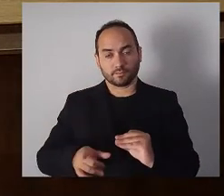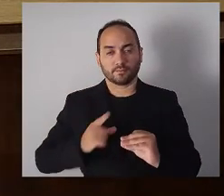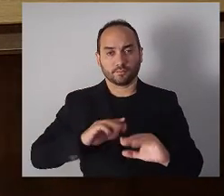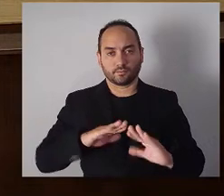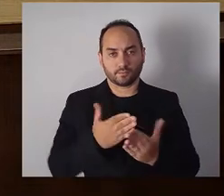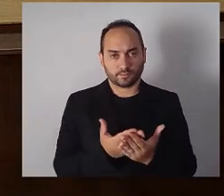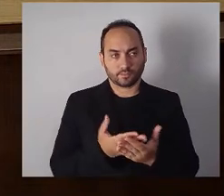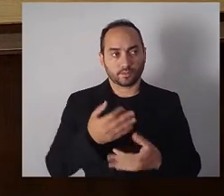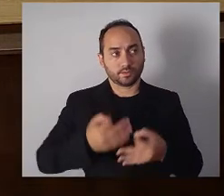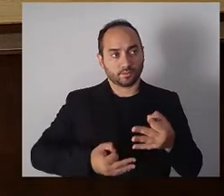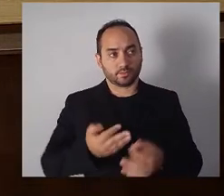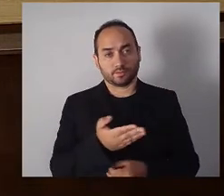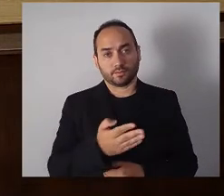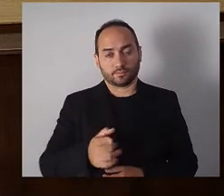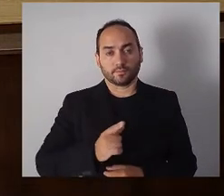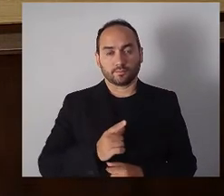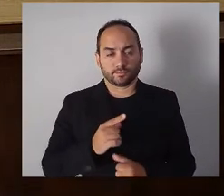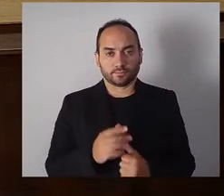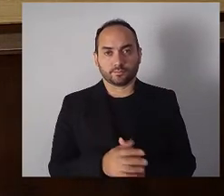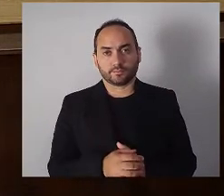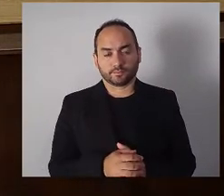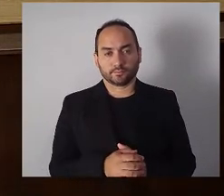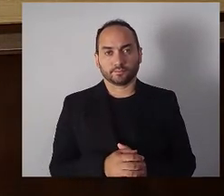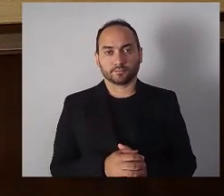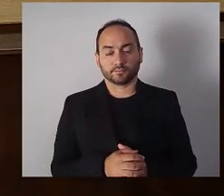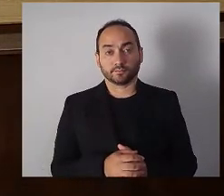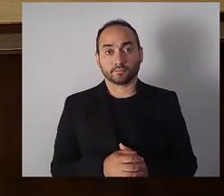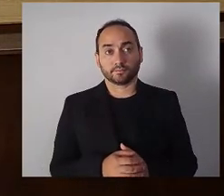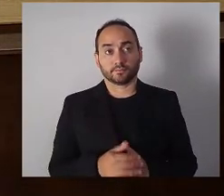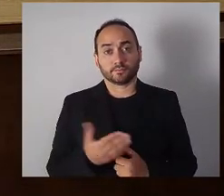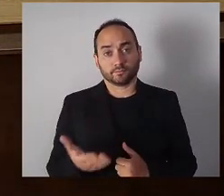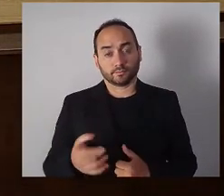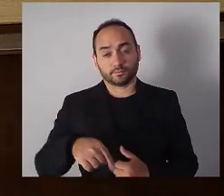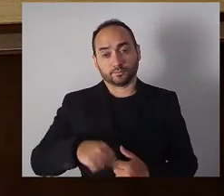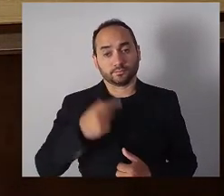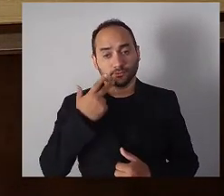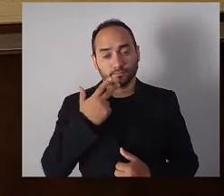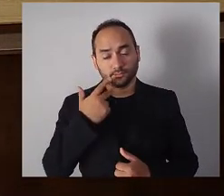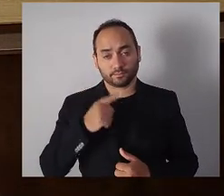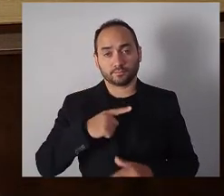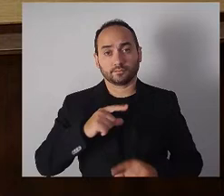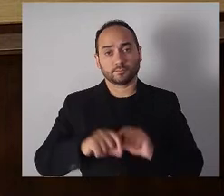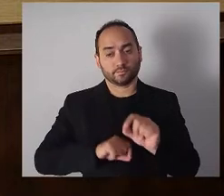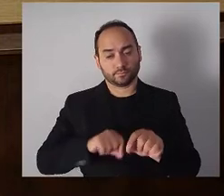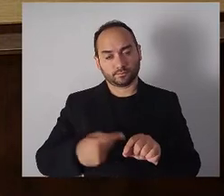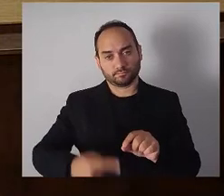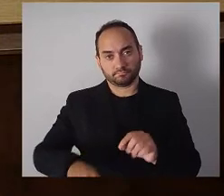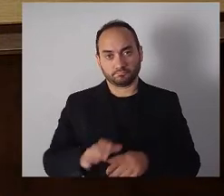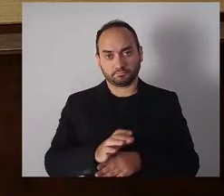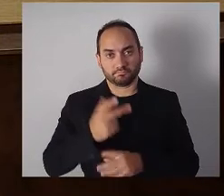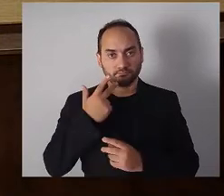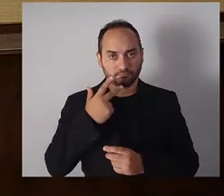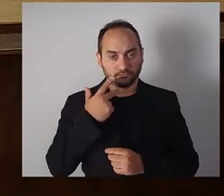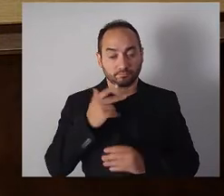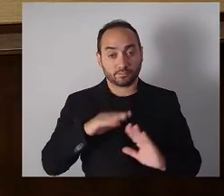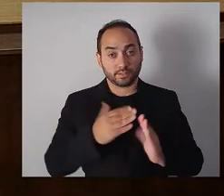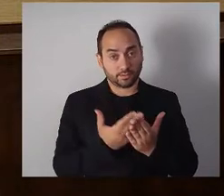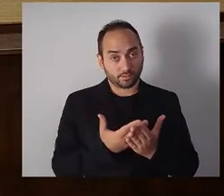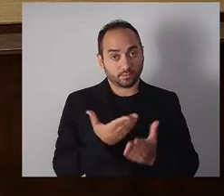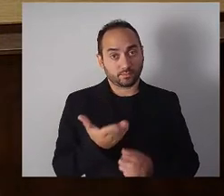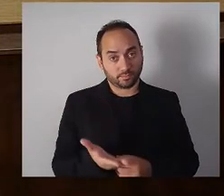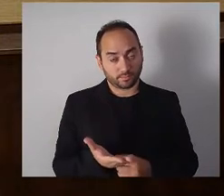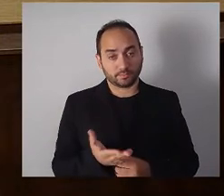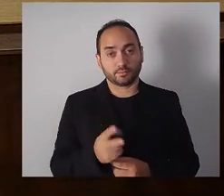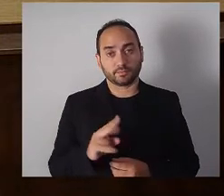escola judiciária eleitoral. Né? No caso aqui de Fortaleza, no caso do Ceará, a escola ela